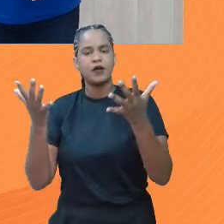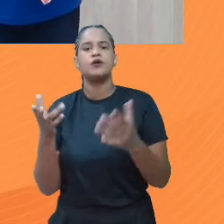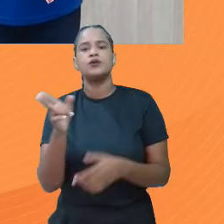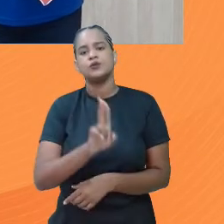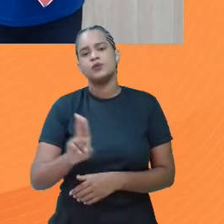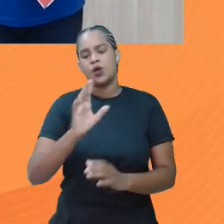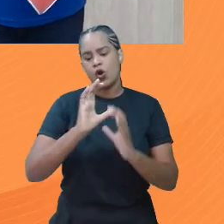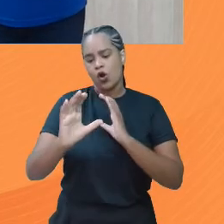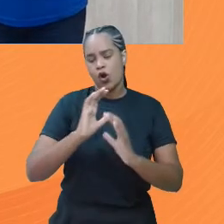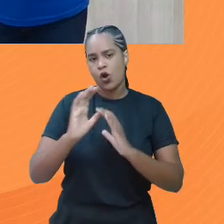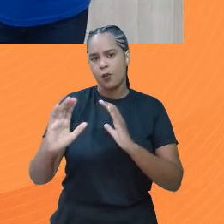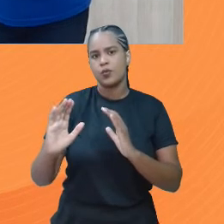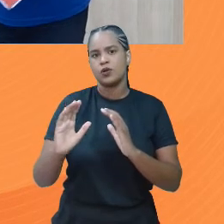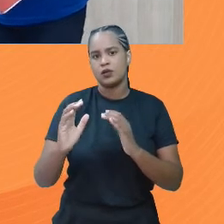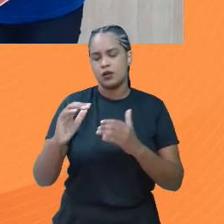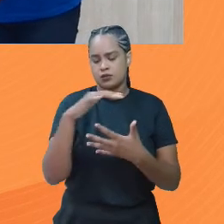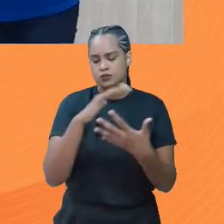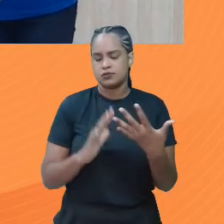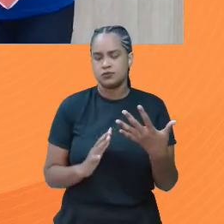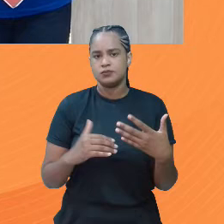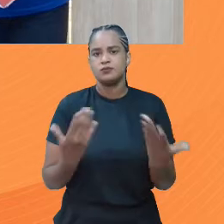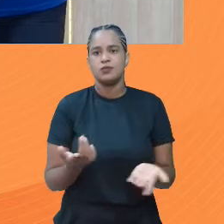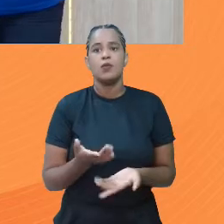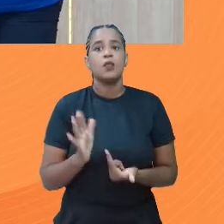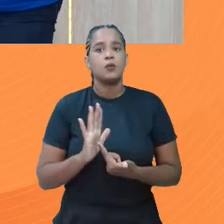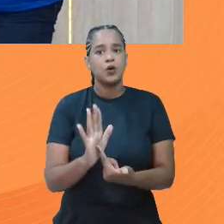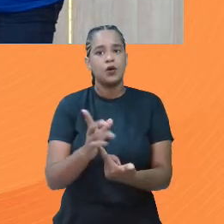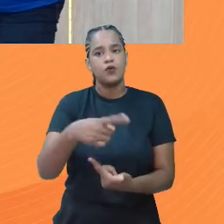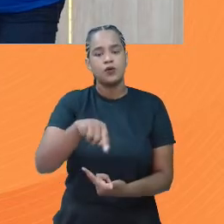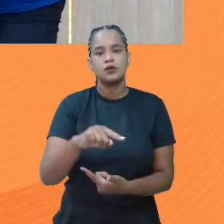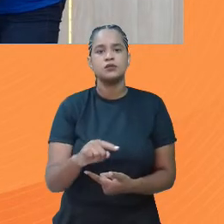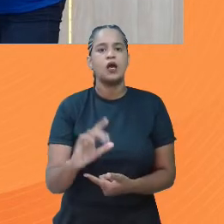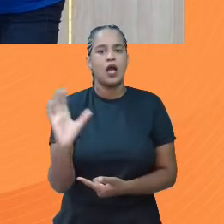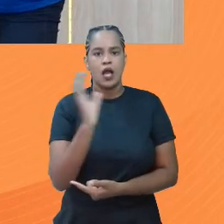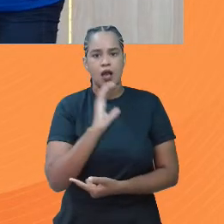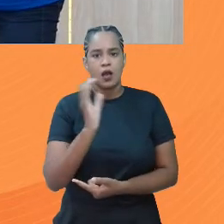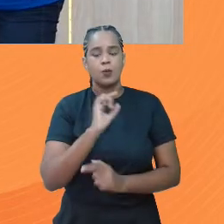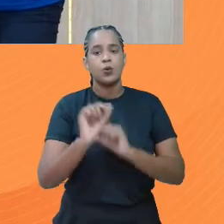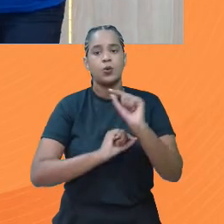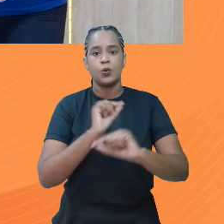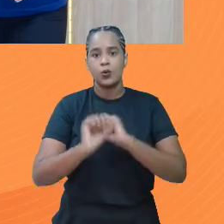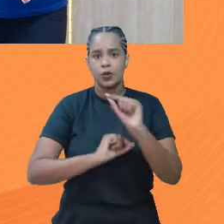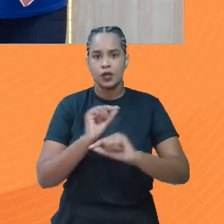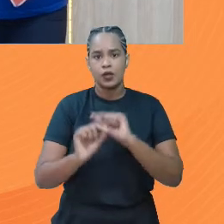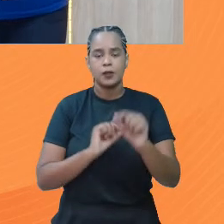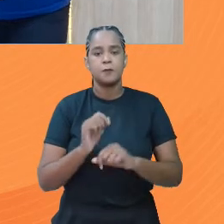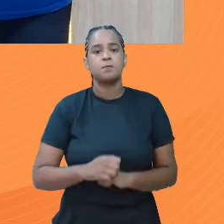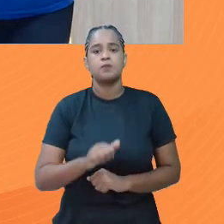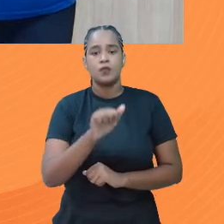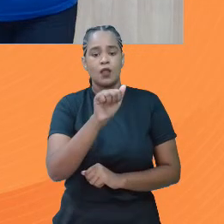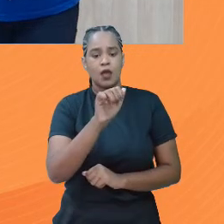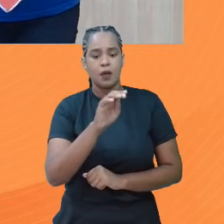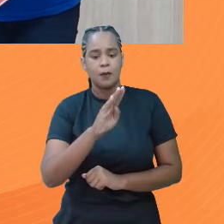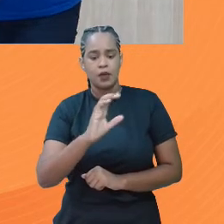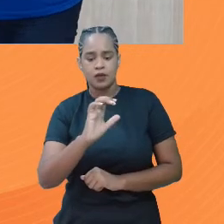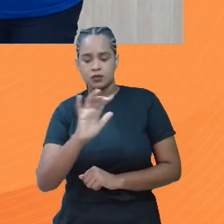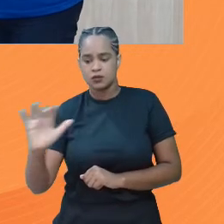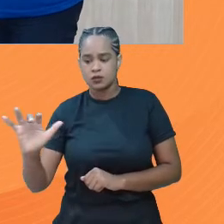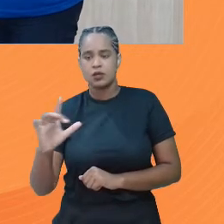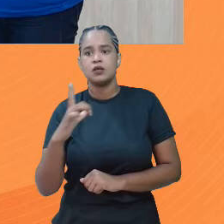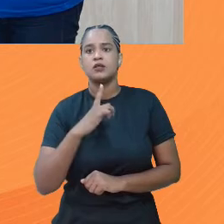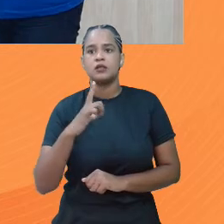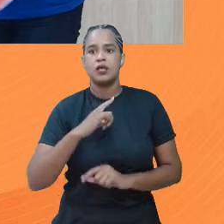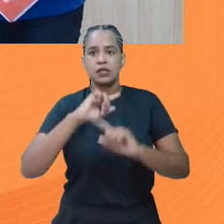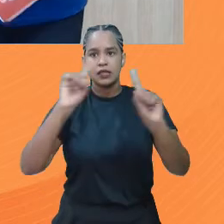dessa comunicação. E aí eu estou trazendo aqui para vocês, bem rapidinho, né, falando do alfabeto, porque eu tenho aí um